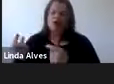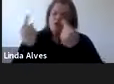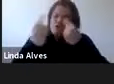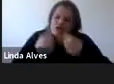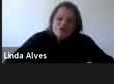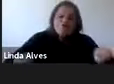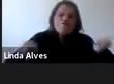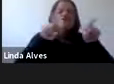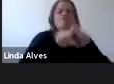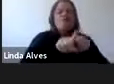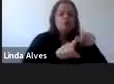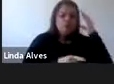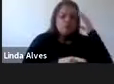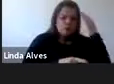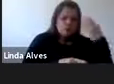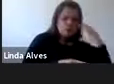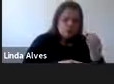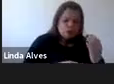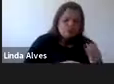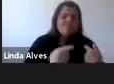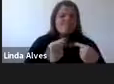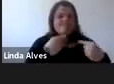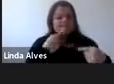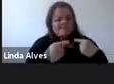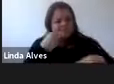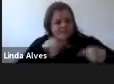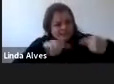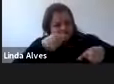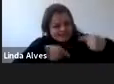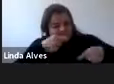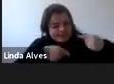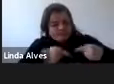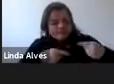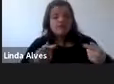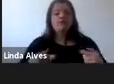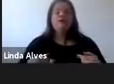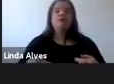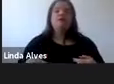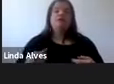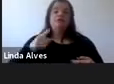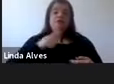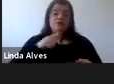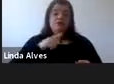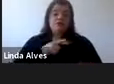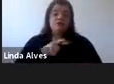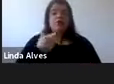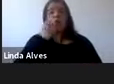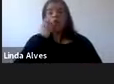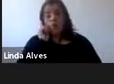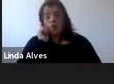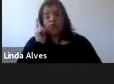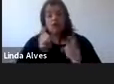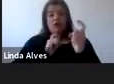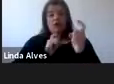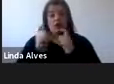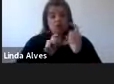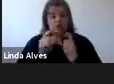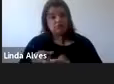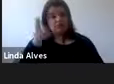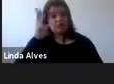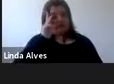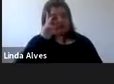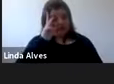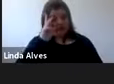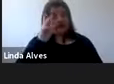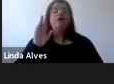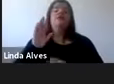assimilar melhor a proposta, e aí nesta semana a gente retornou. Então nós tivemos reuniões no dia de ontem, terça-feira, hoje logo mais vamos para a